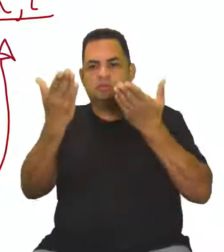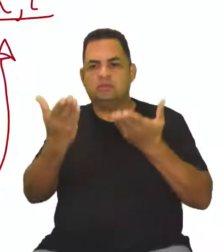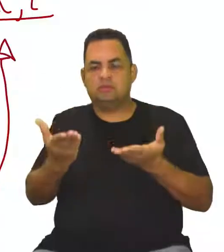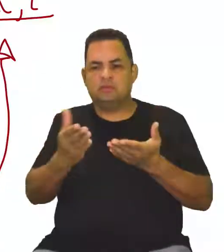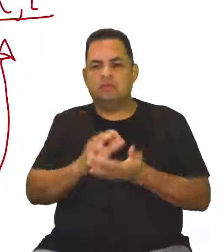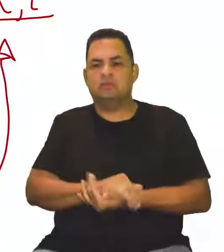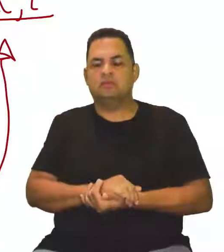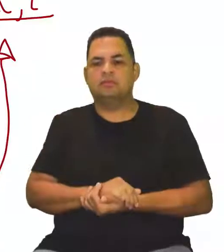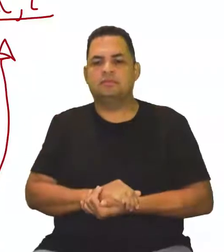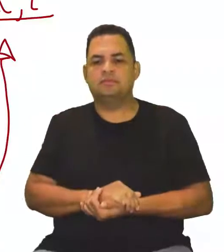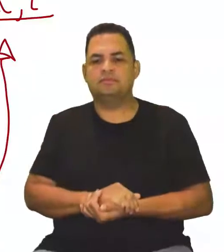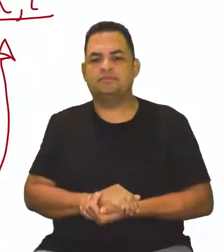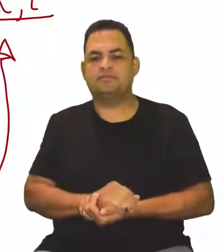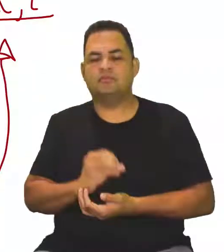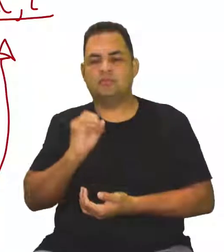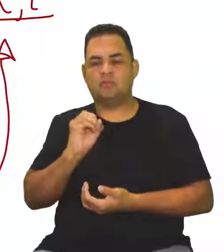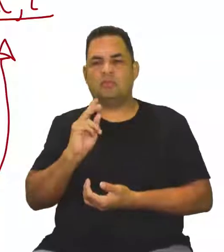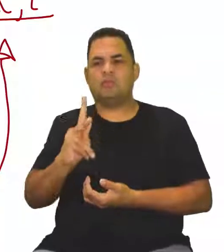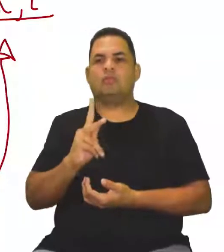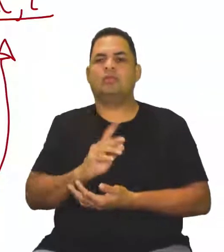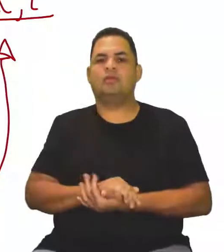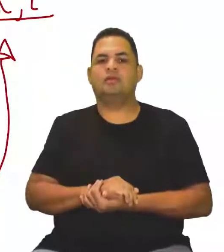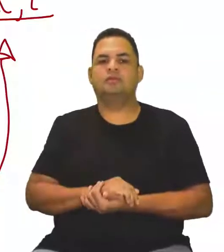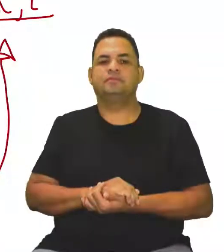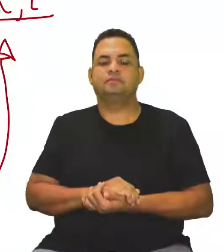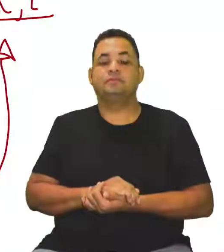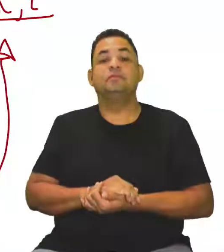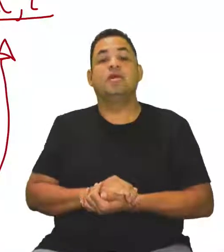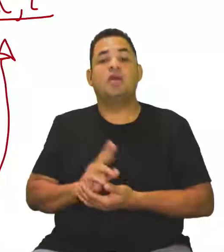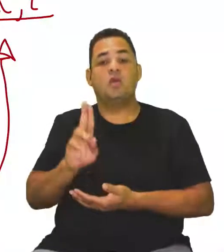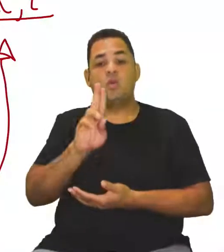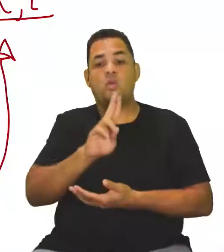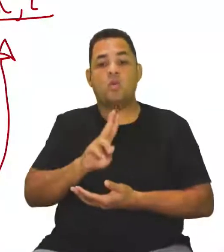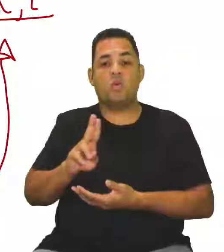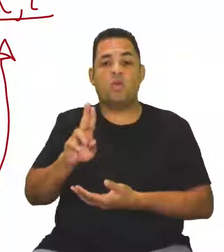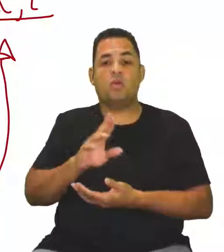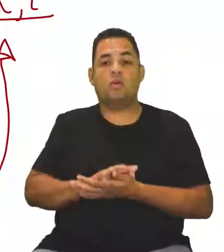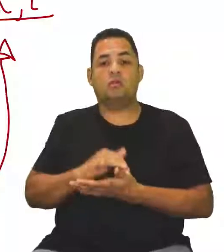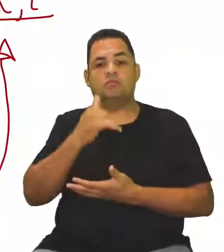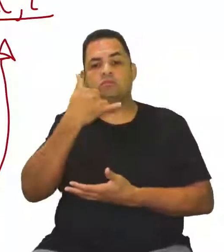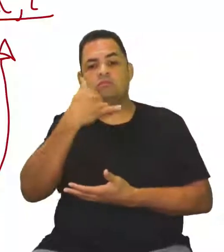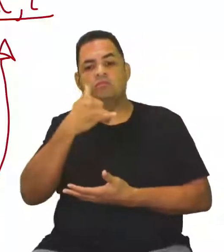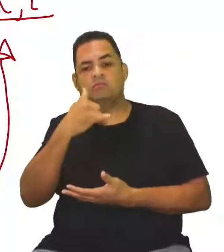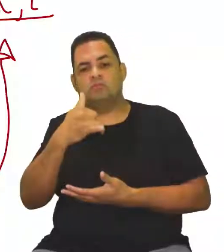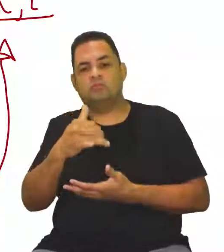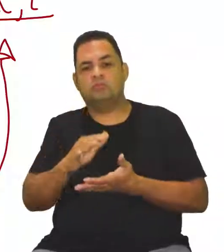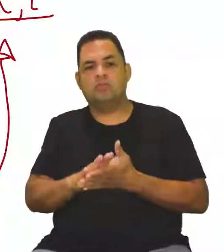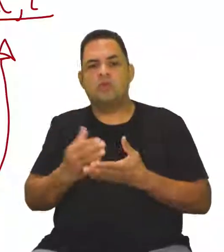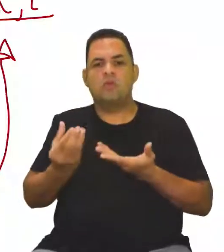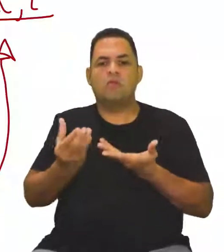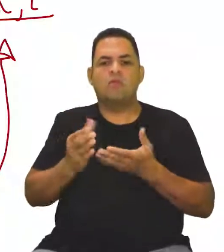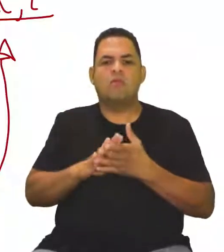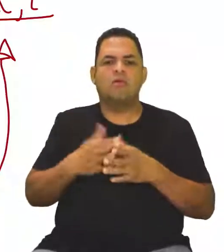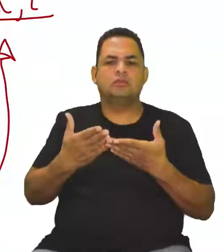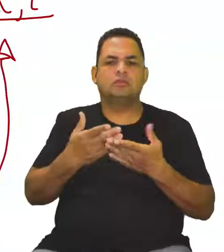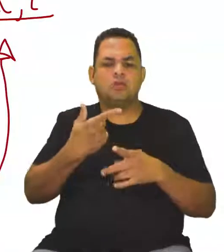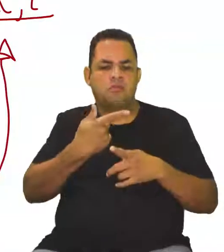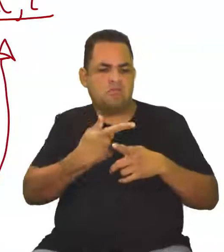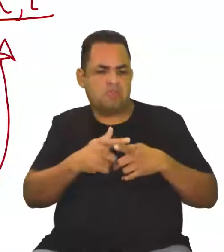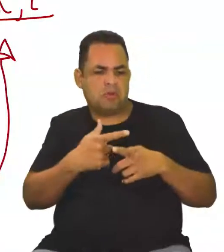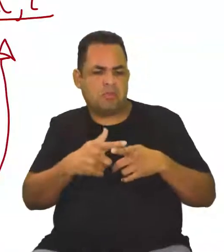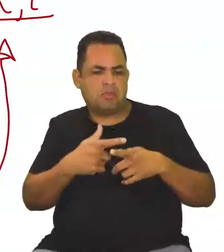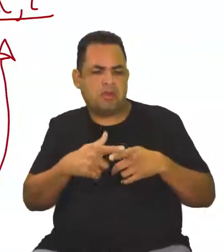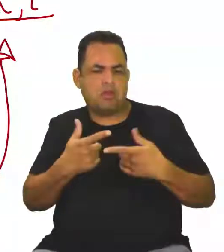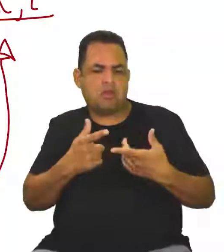para vocês. Ok? E isso aqui é muito utilizado, né, pessoal, em eletrônica para identificar onde é que queimou um